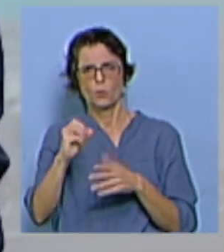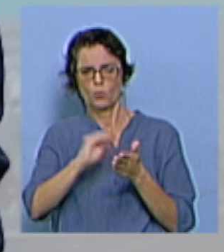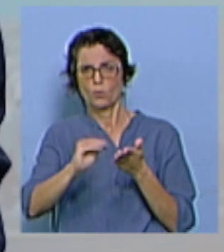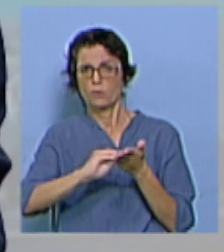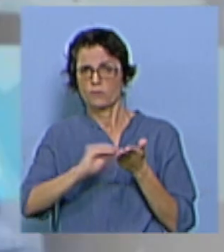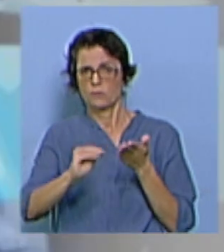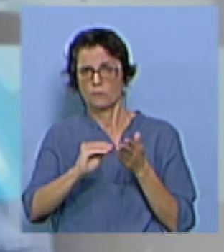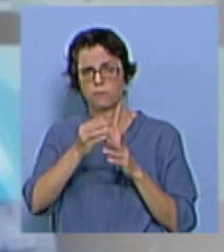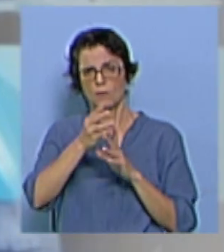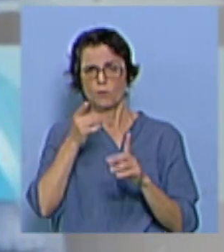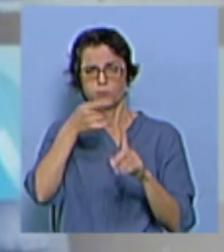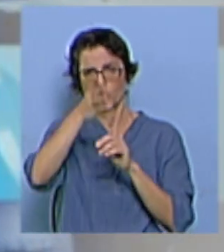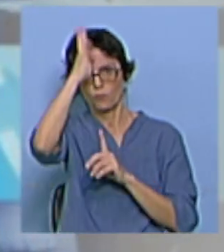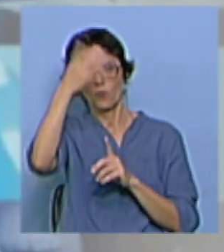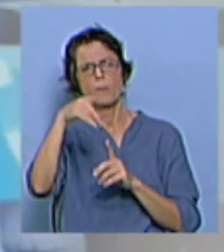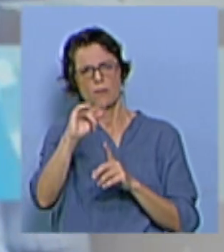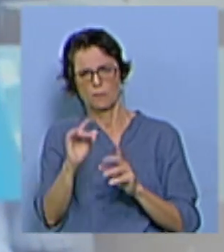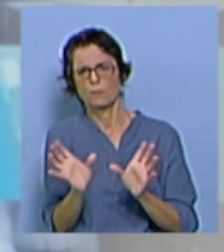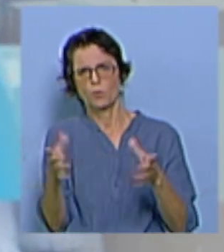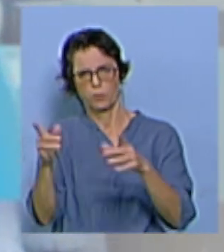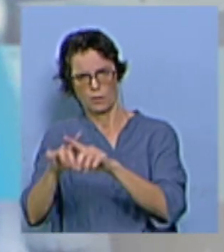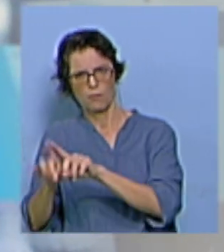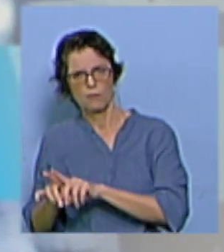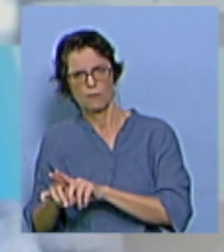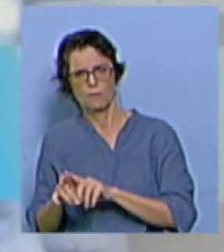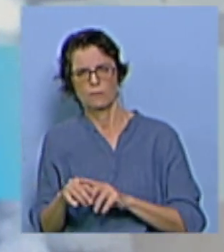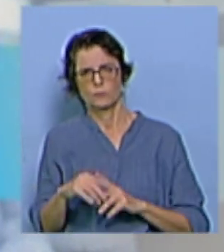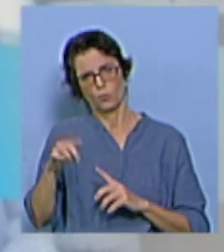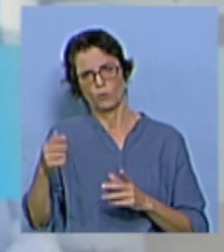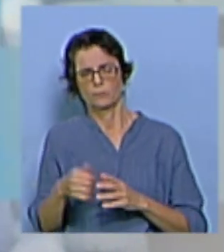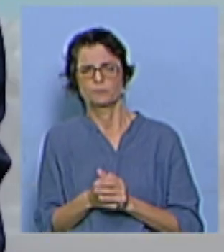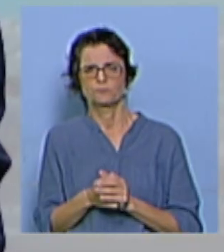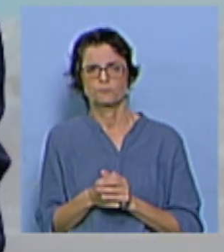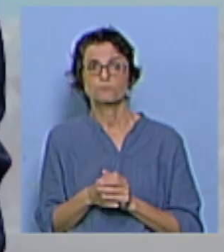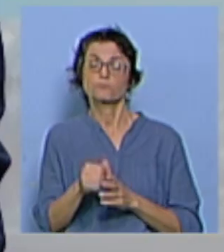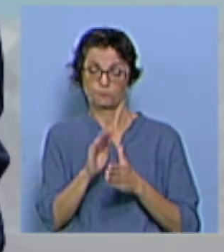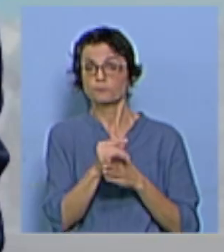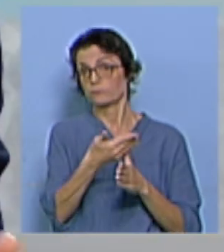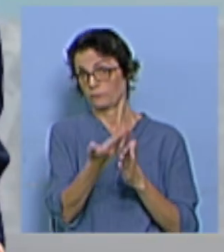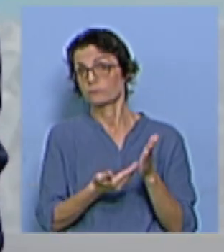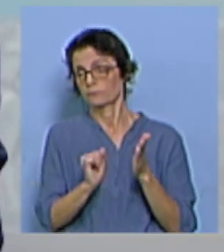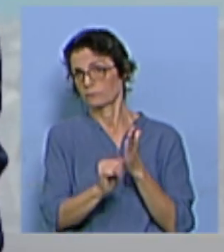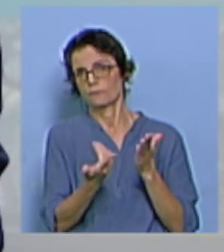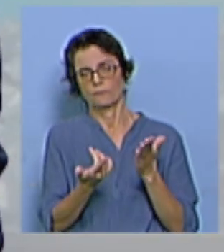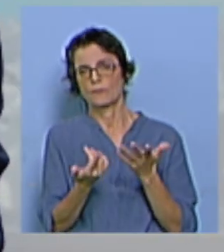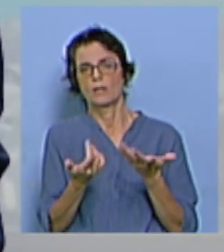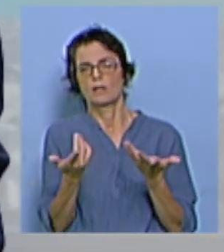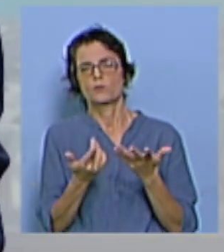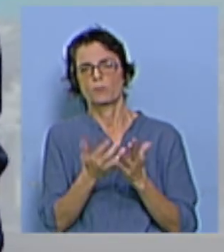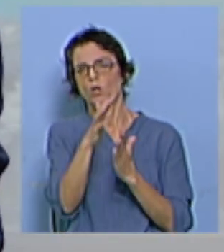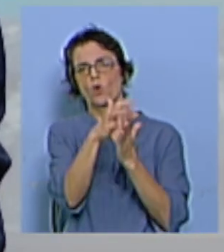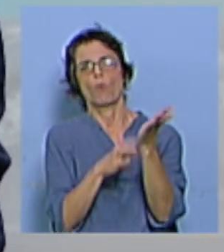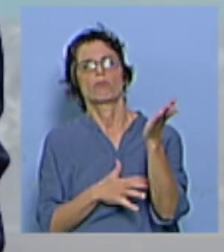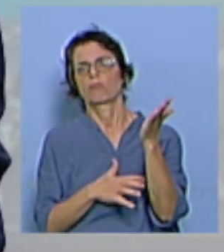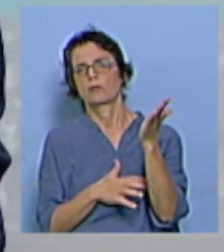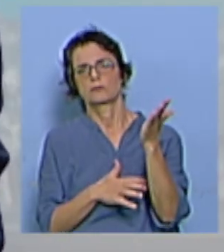definição dos grandes conteúdos, como dizia o Padre Hugo. As cartas de São Paulo rapidamente se tornaram uma espécie de encíclicas, não é? Portanto, eram cartas